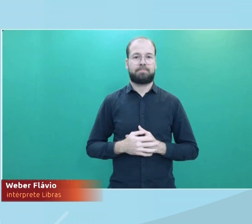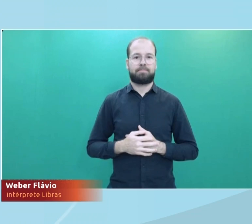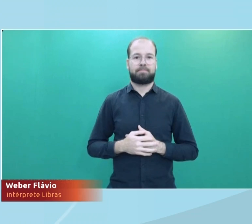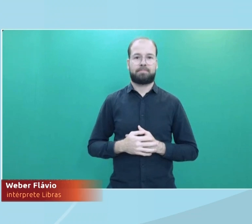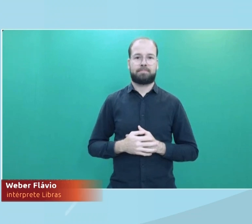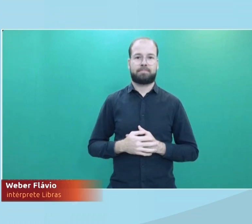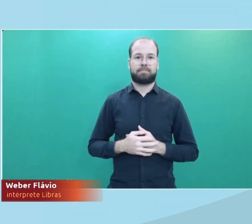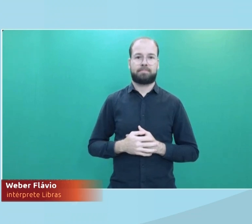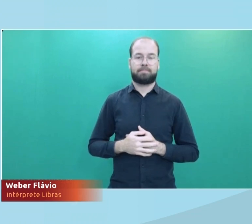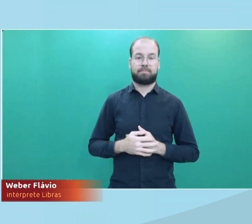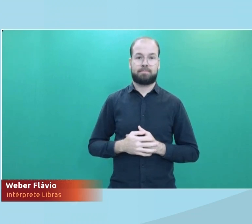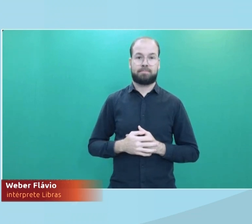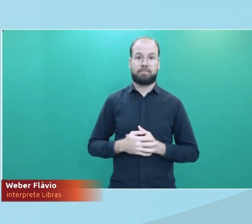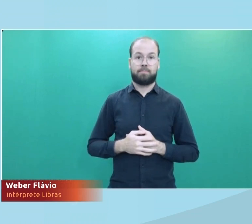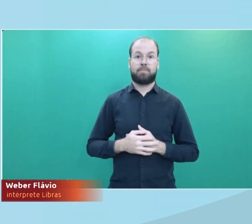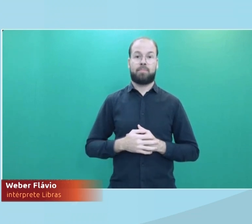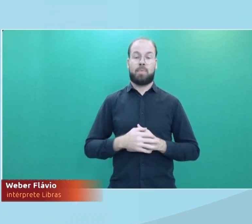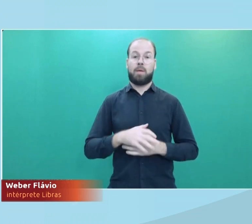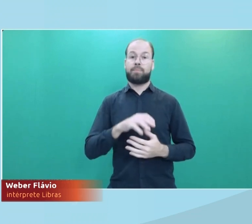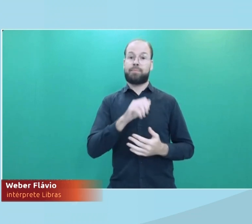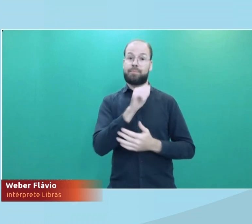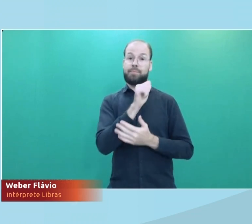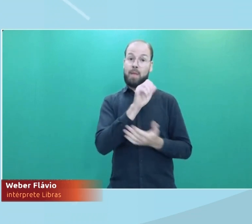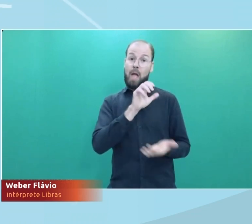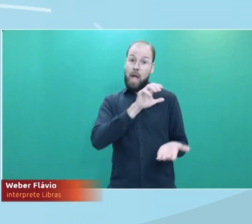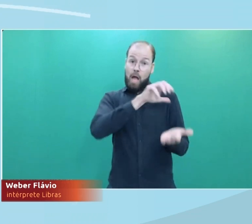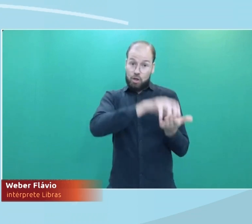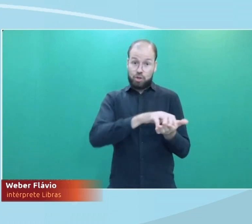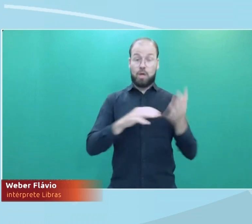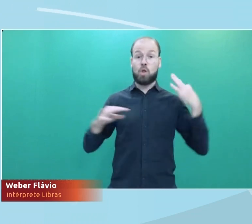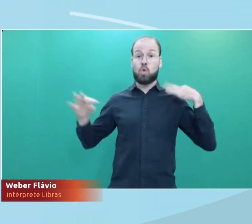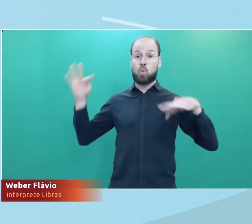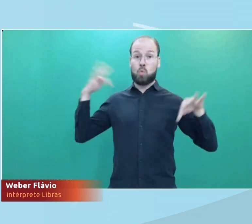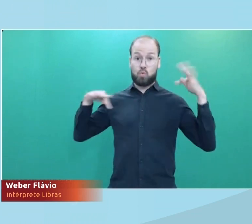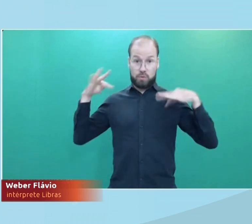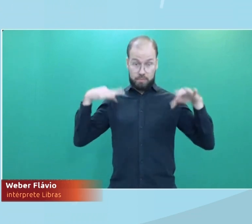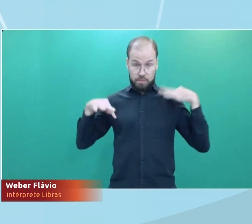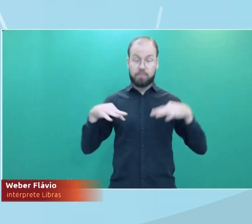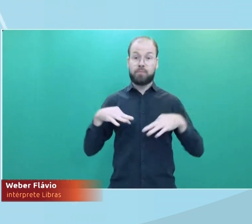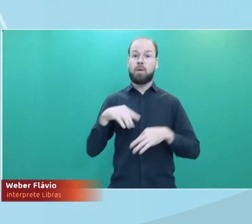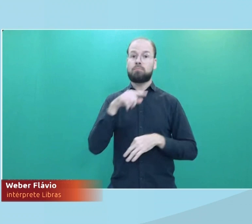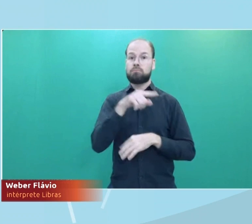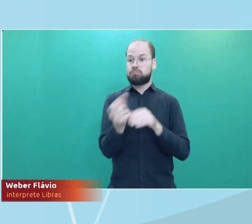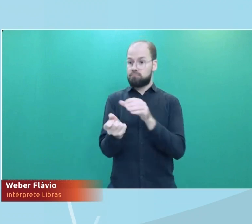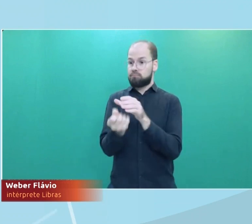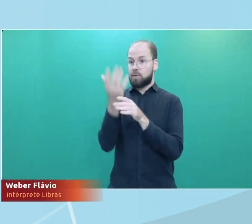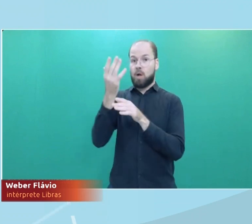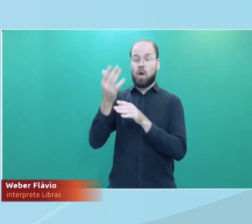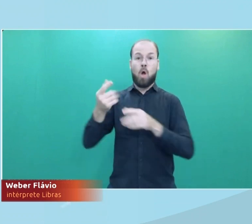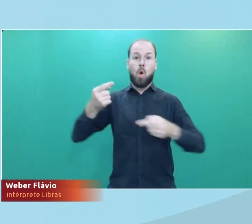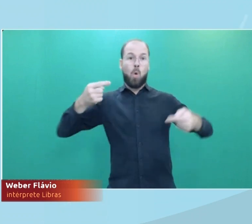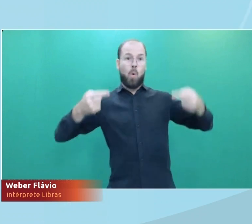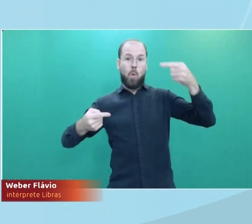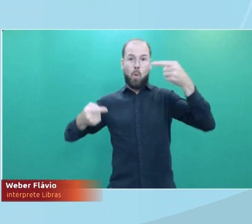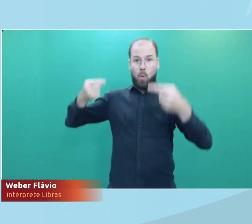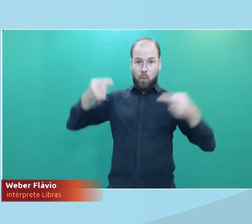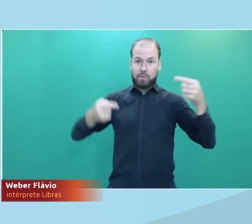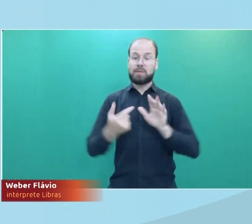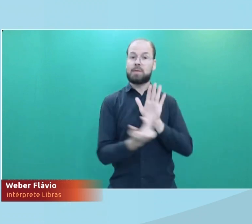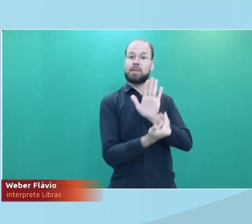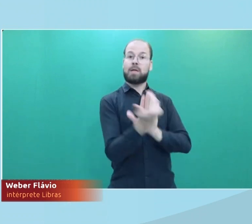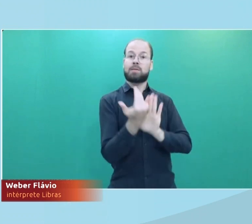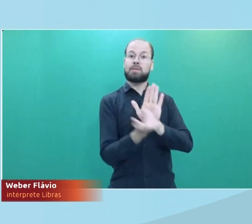E a Agência Municipal de Turismo, Eventos e Lazer lançou um concurso de desenho para a escolha do mascote do Parque